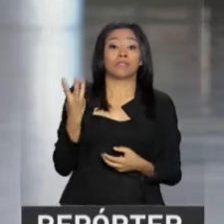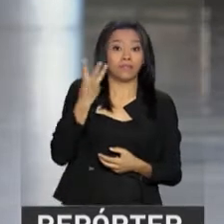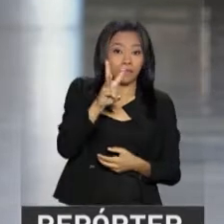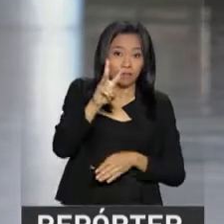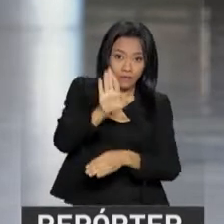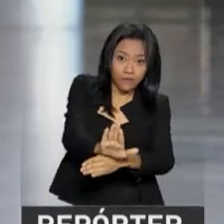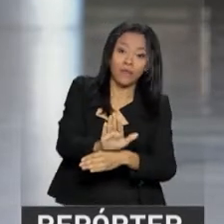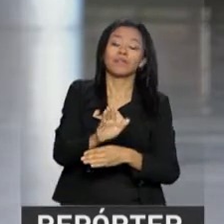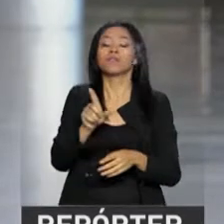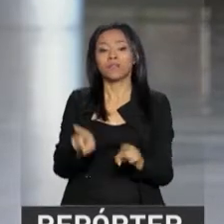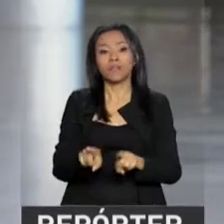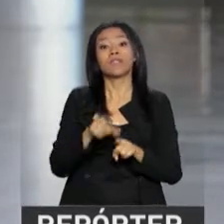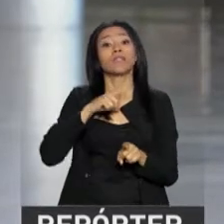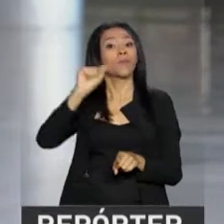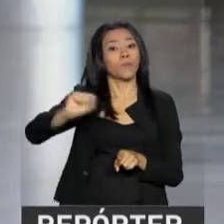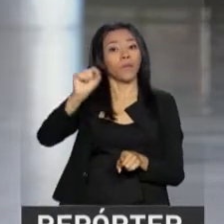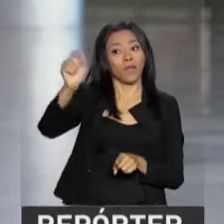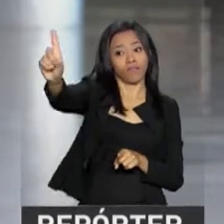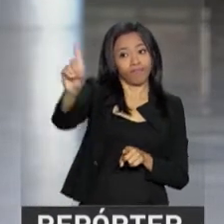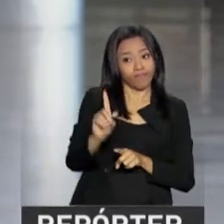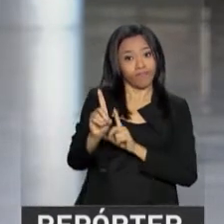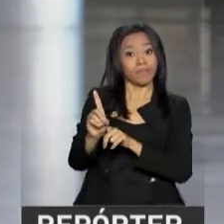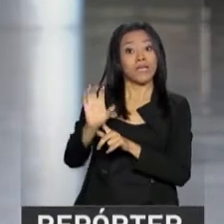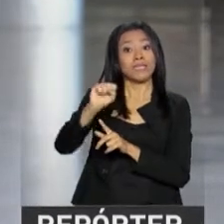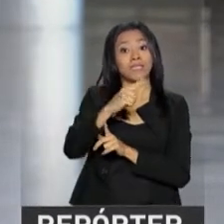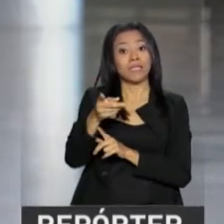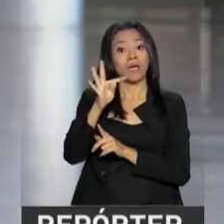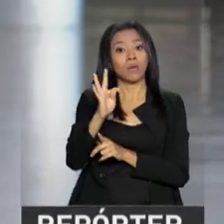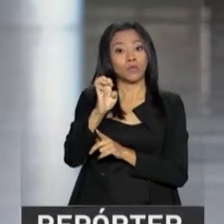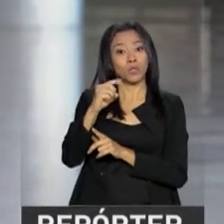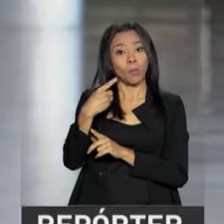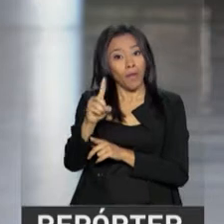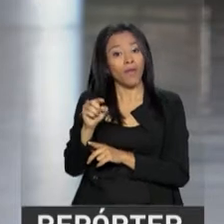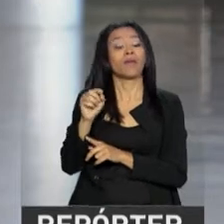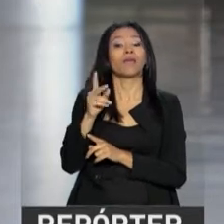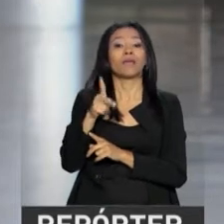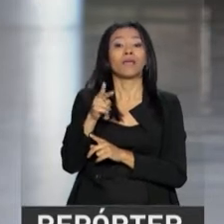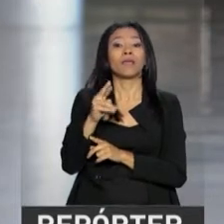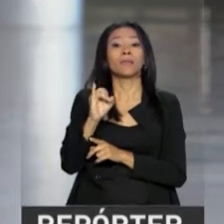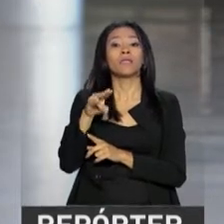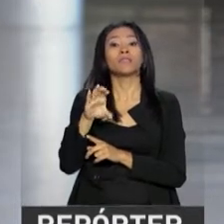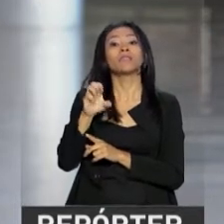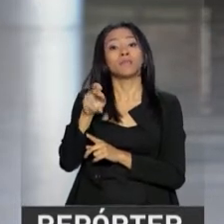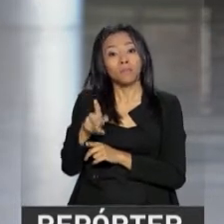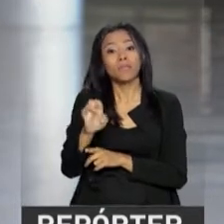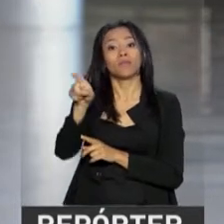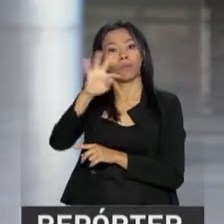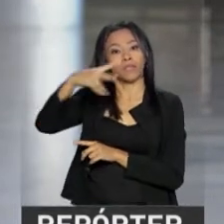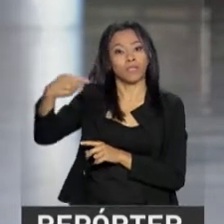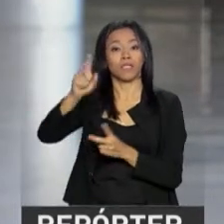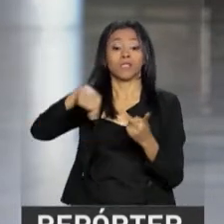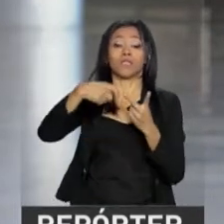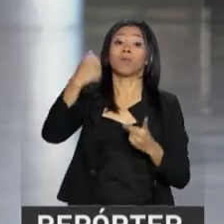recebe em audiência o presidente de são tomé e príncipe evaristo do espírito santo carvalho às três e meia recebe o